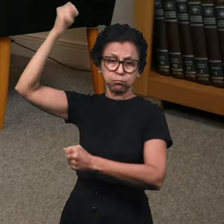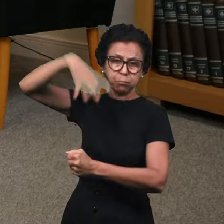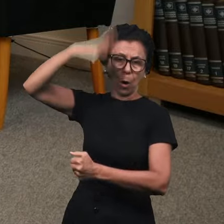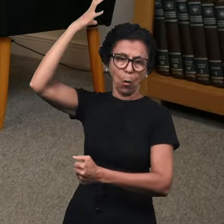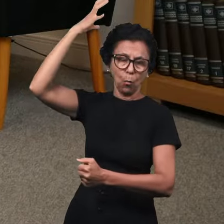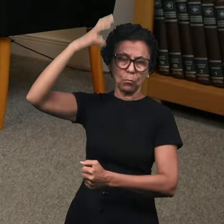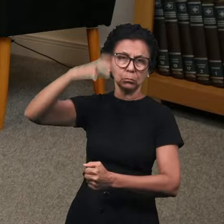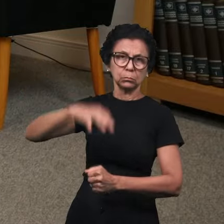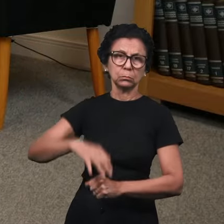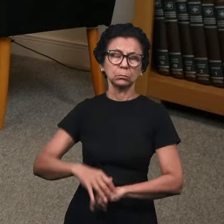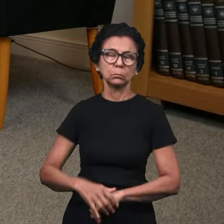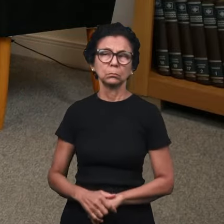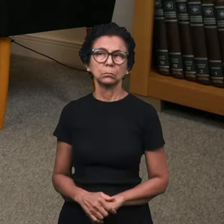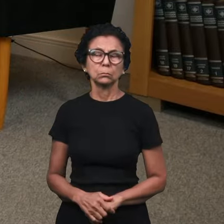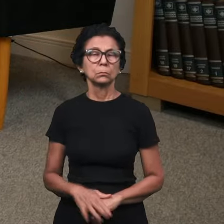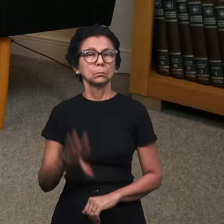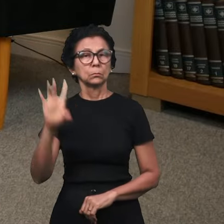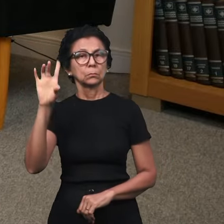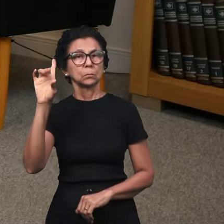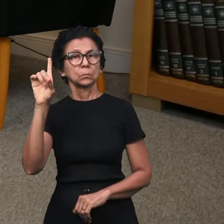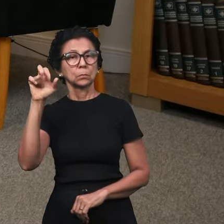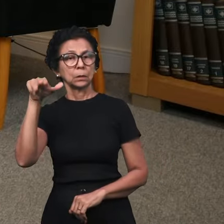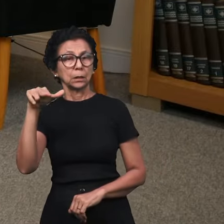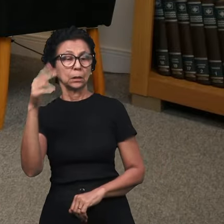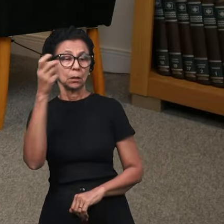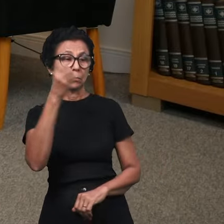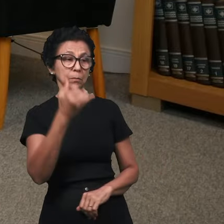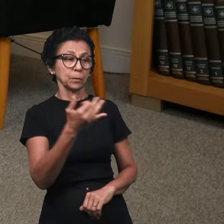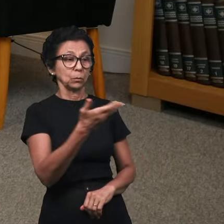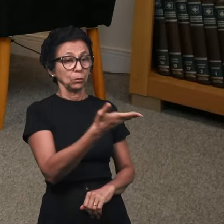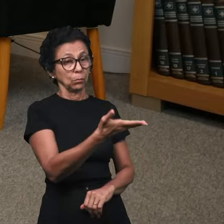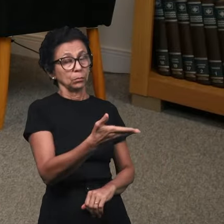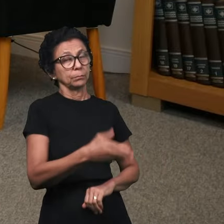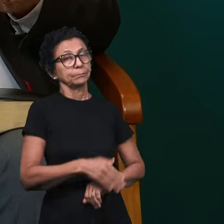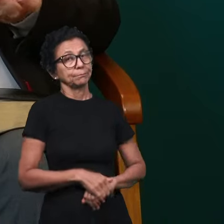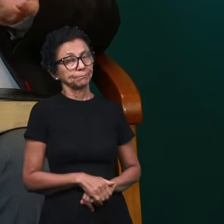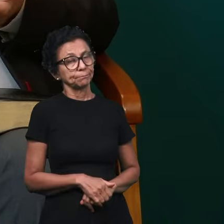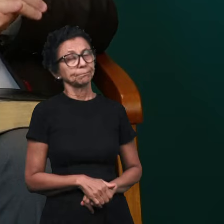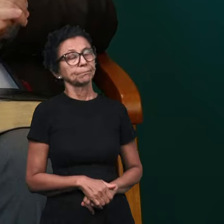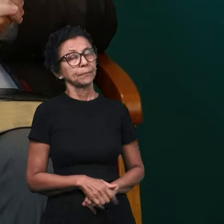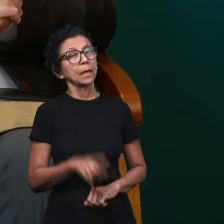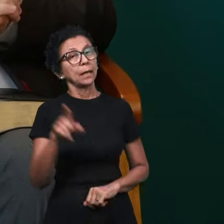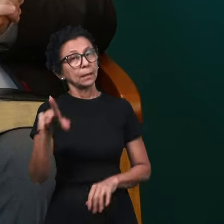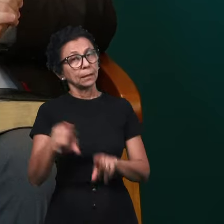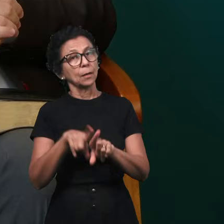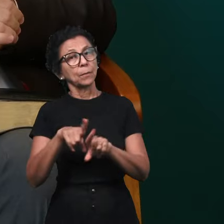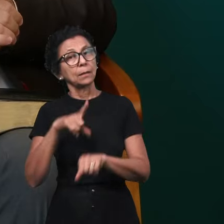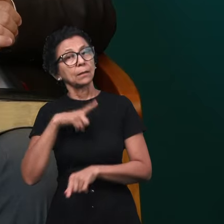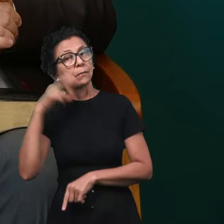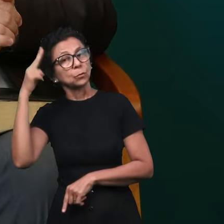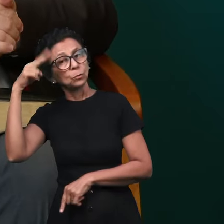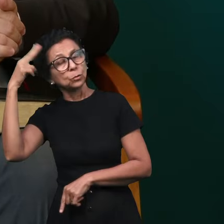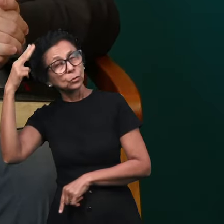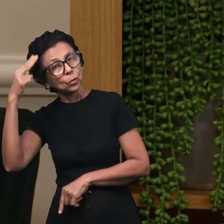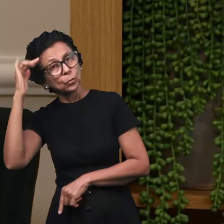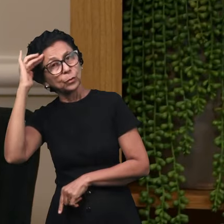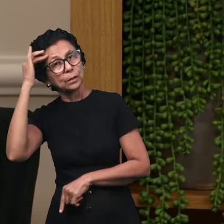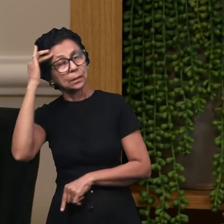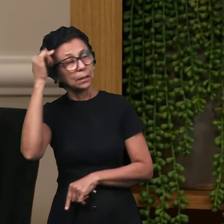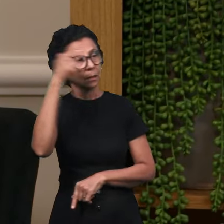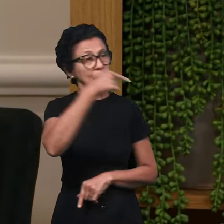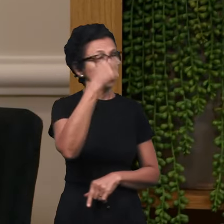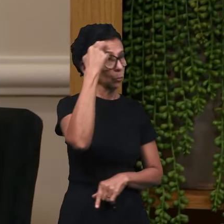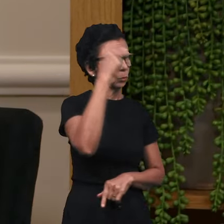E Daniel dá então a interpretação daquele sonho. Que veio por sonhos. Que veio por sonhos também. E interessante falar,